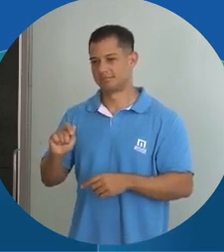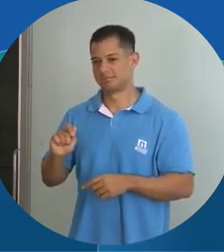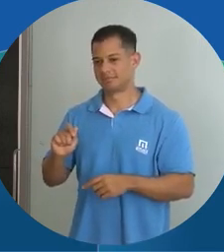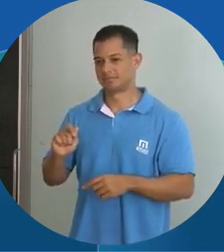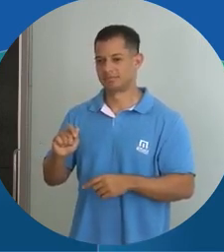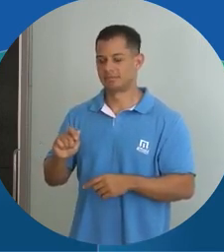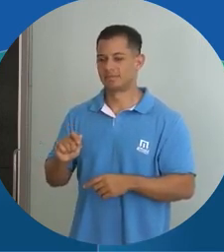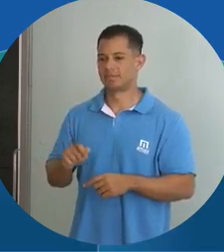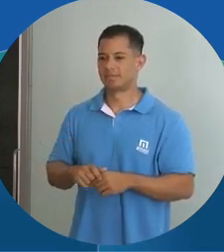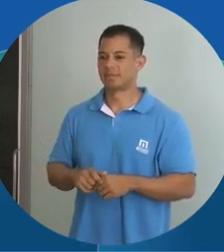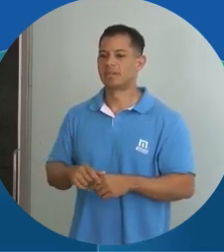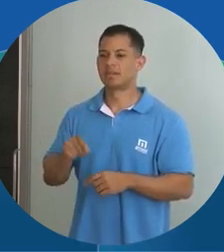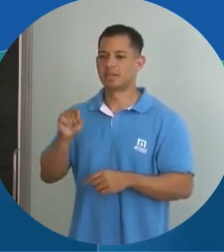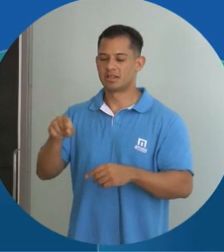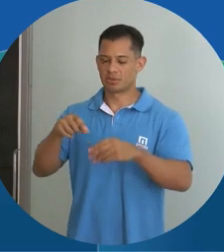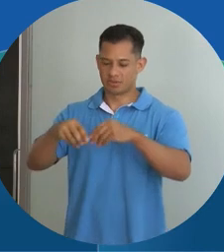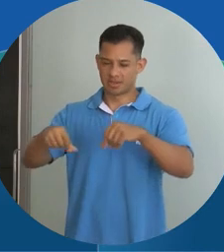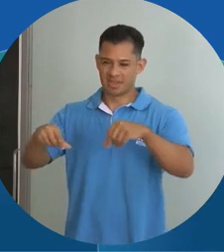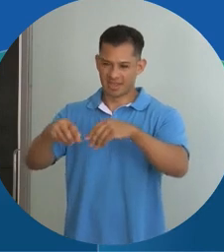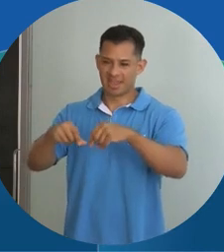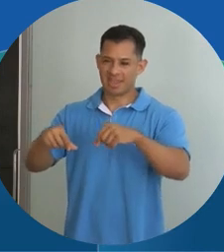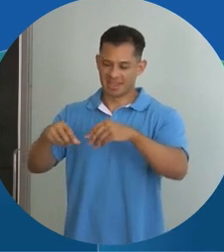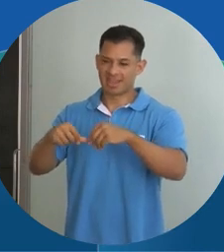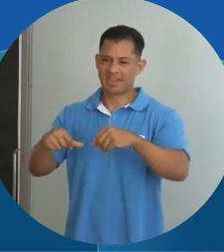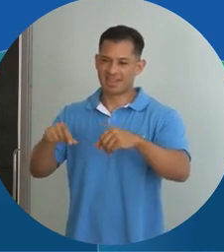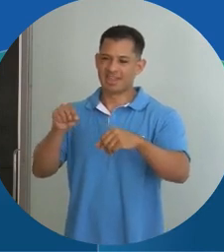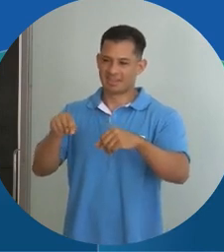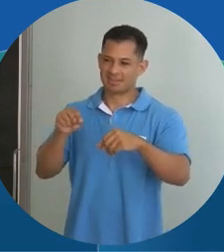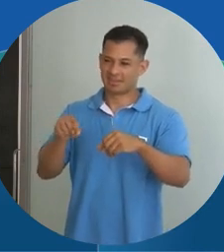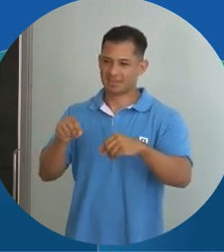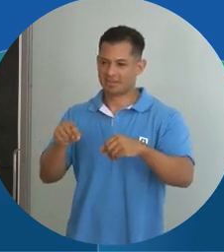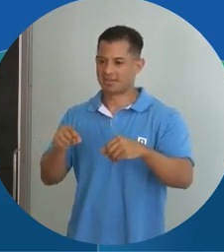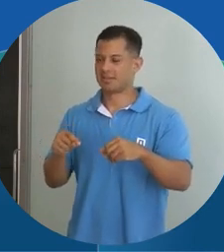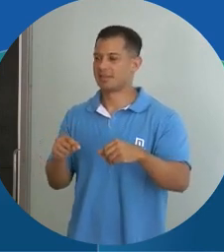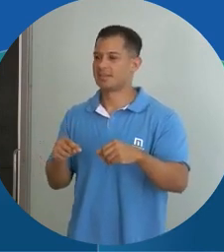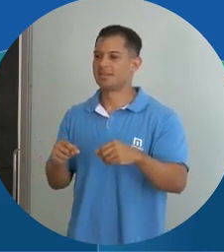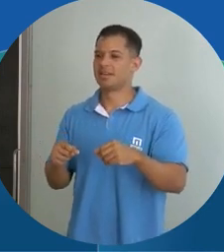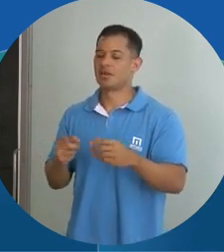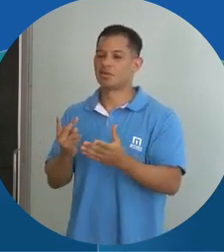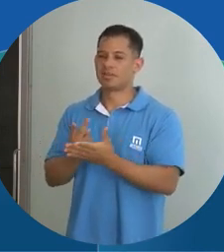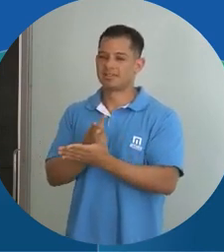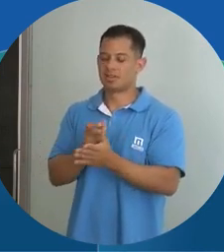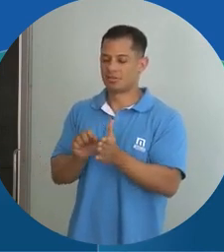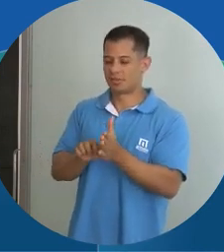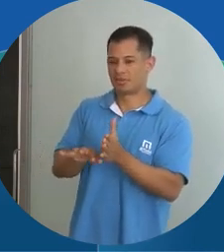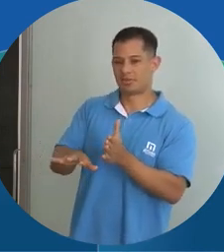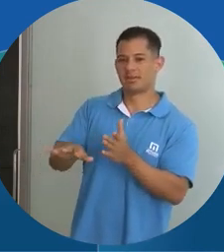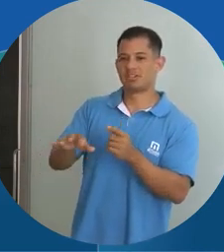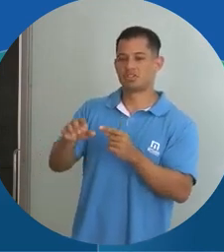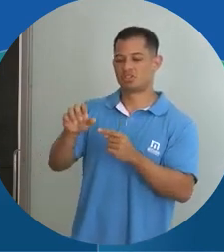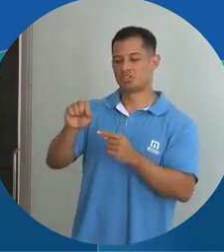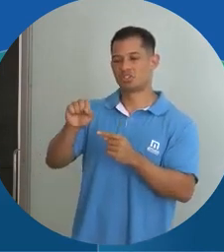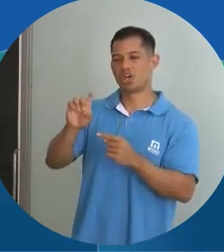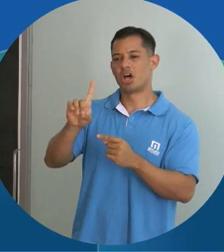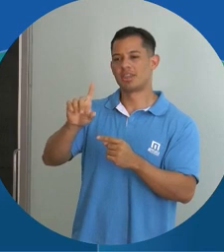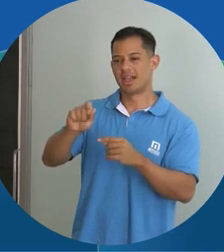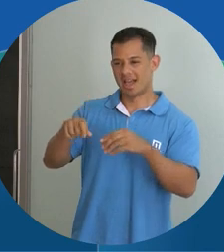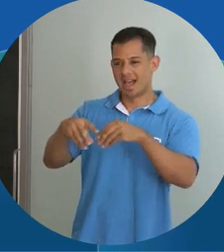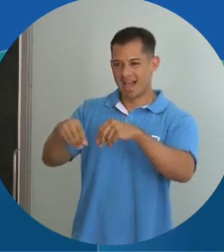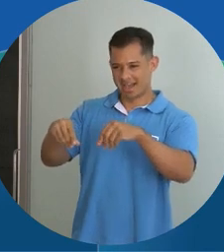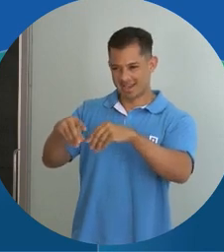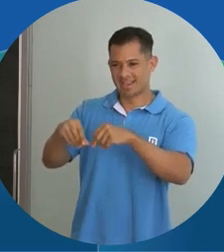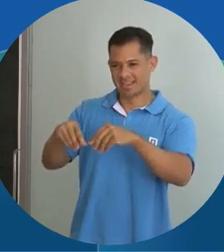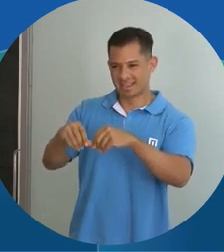um terreno arenoso com soda cáustica, então esse vazamento aí, a soda na areia estava